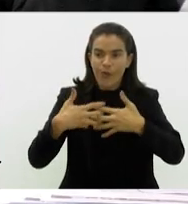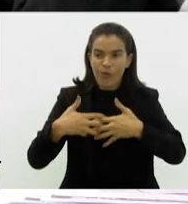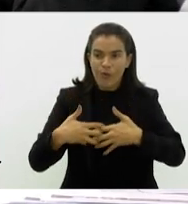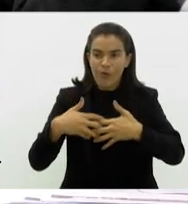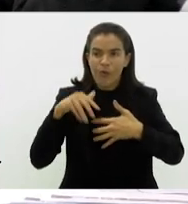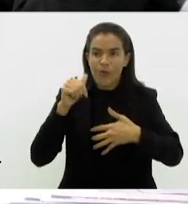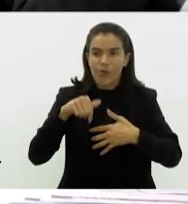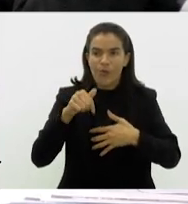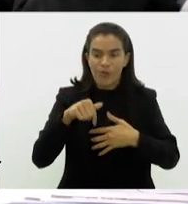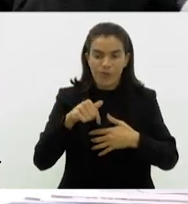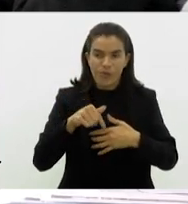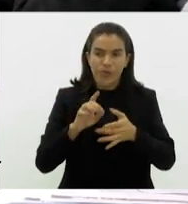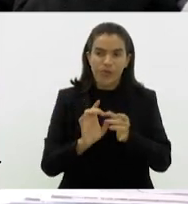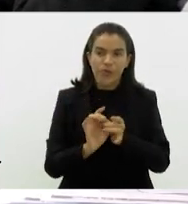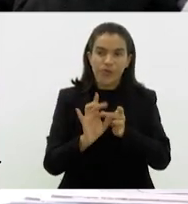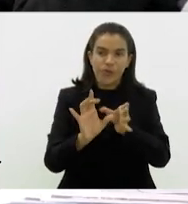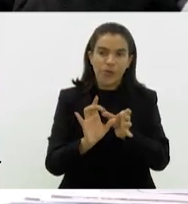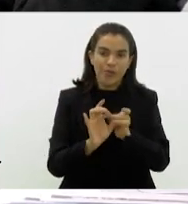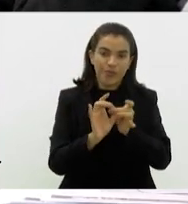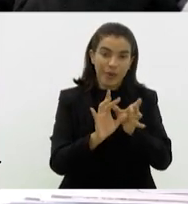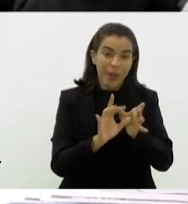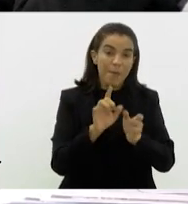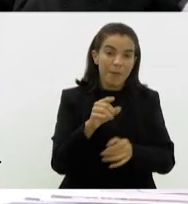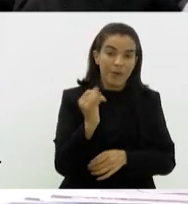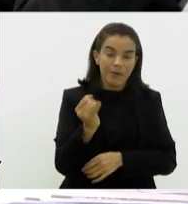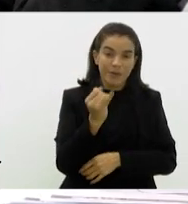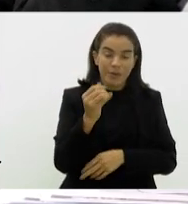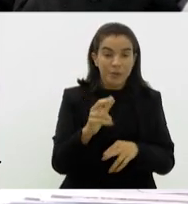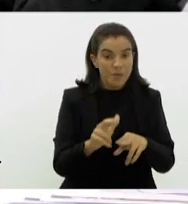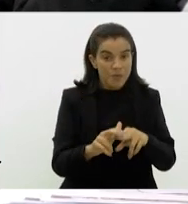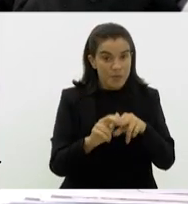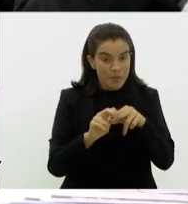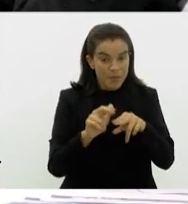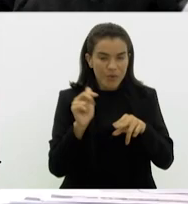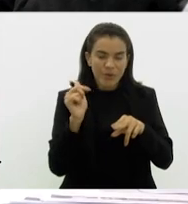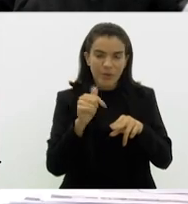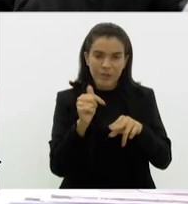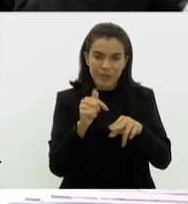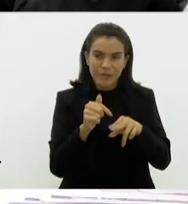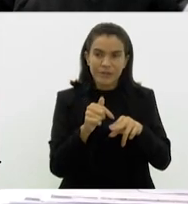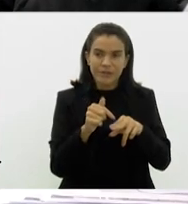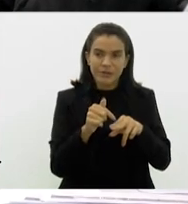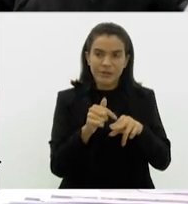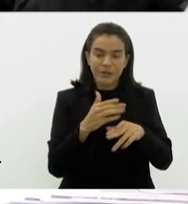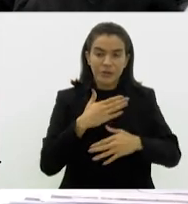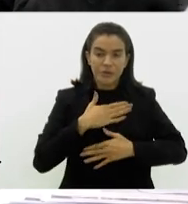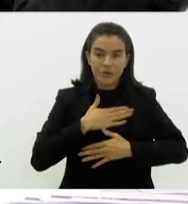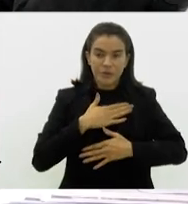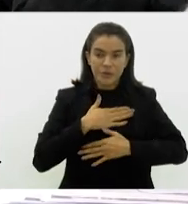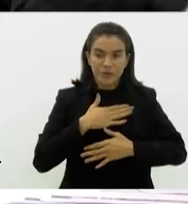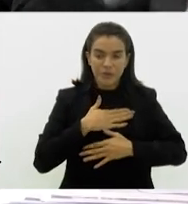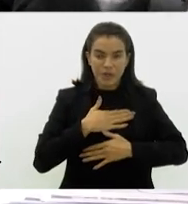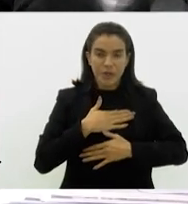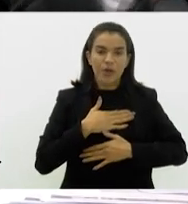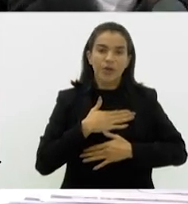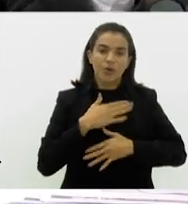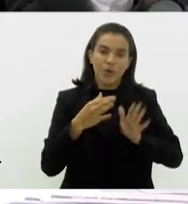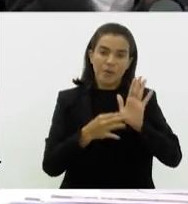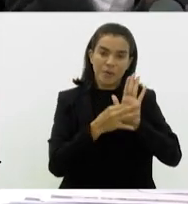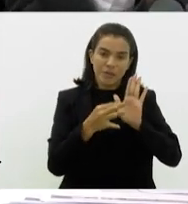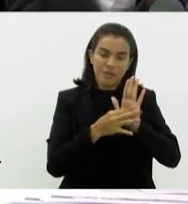desses órgãos deliberativos que são tão importantes. Então, por isso, eu estou dando parecer